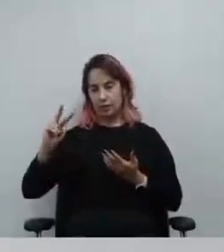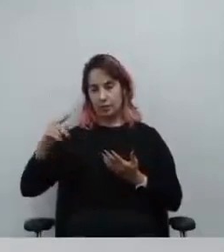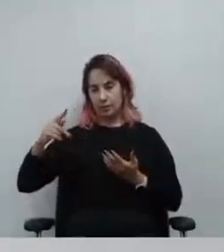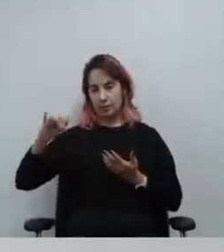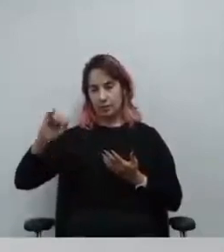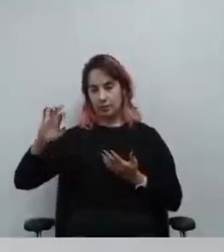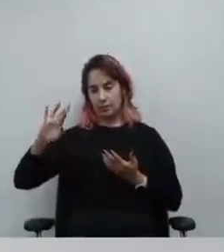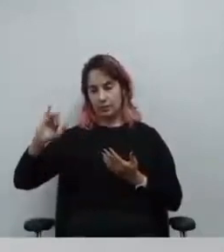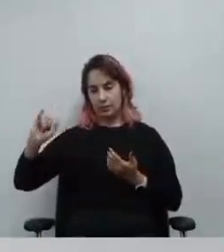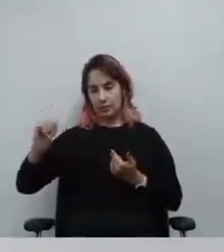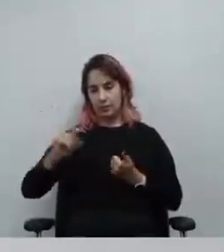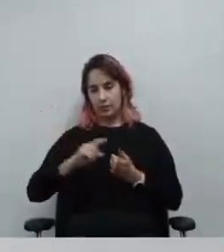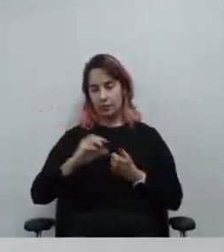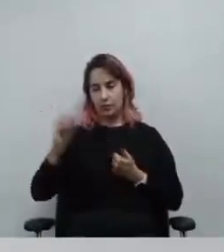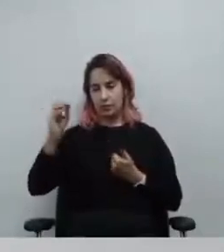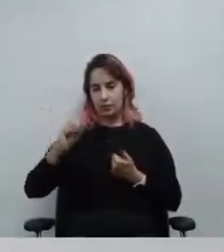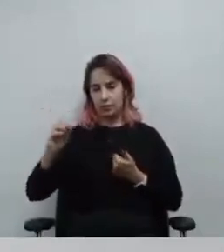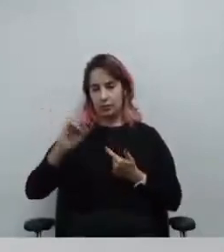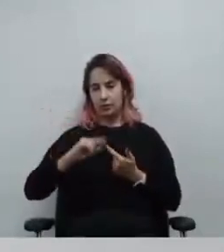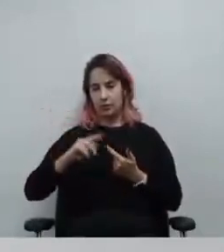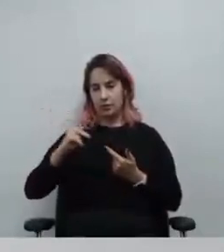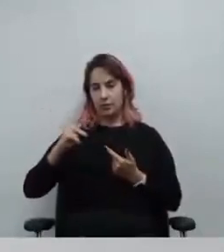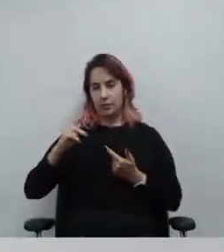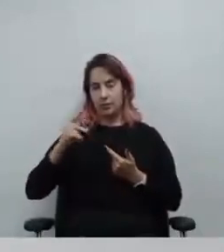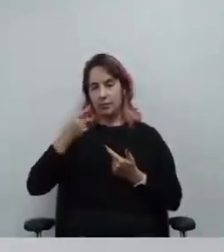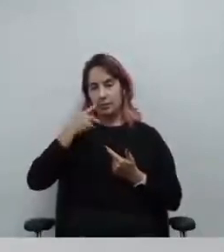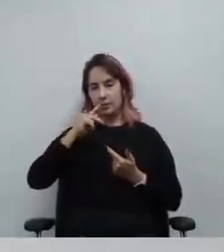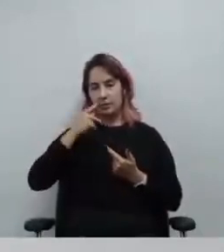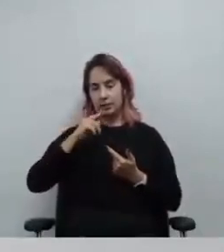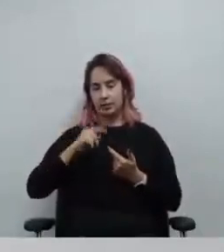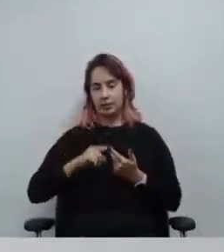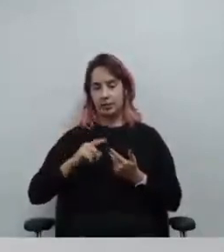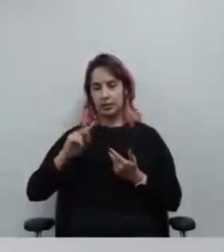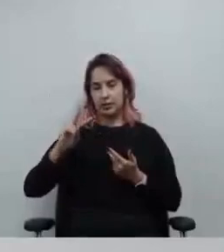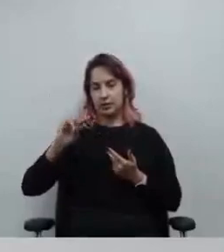Jacareí, Osasco, Piracicaba,